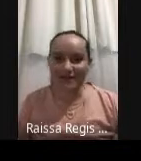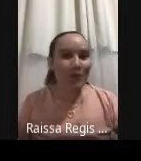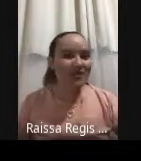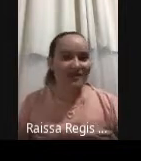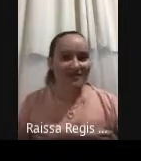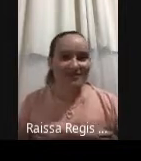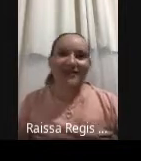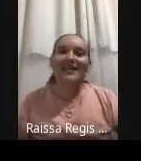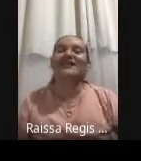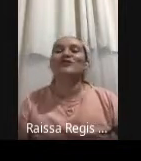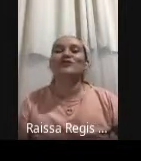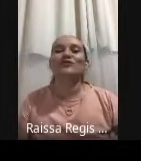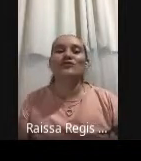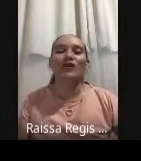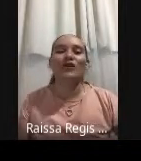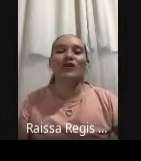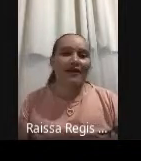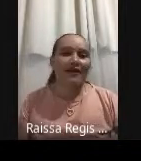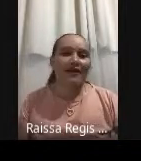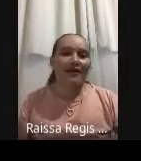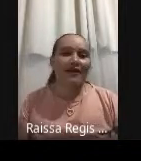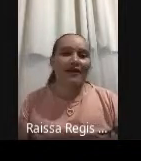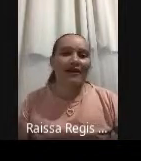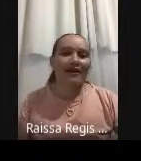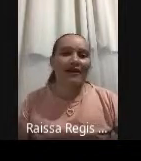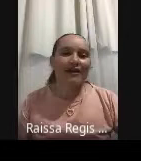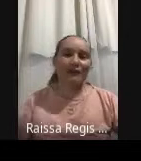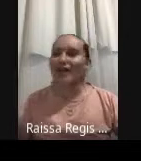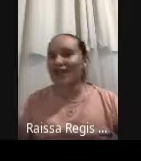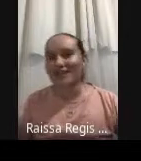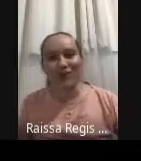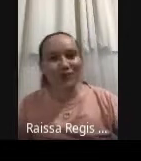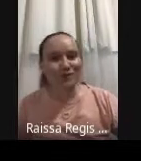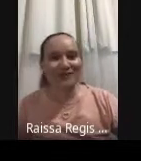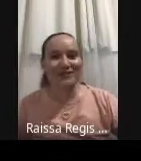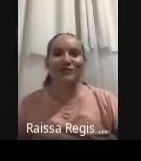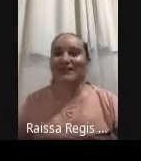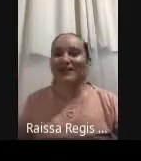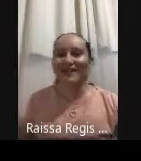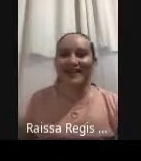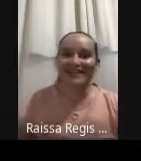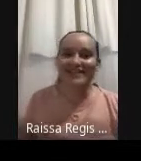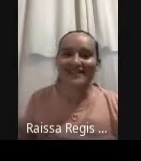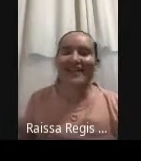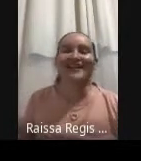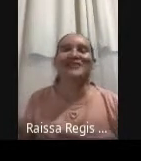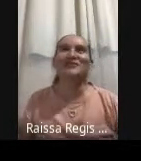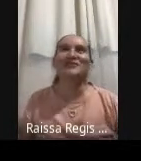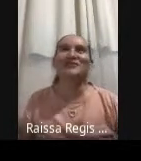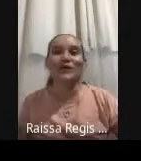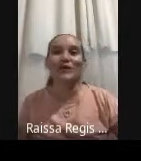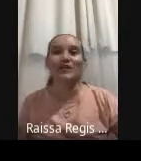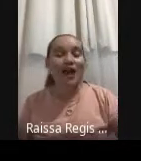Como assim? Né? Todos nós sabemos escrever língua portuguesa, alguns arriscam no inglês, né, em